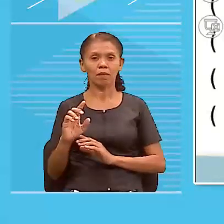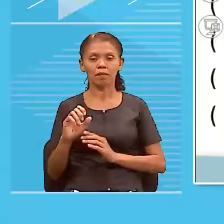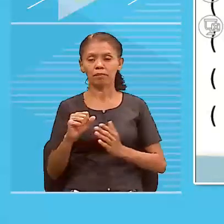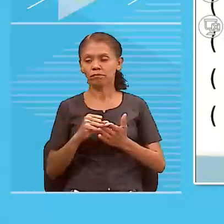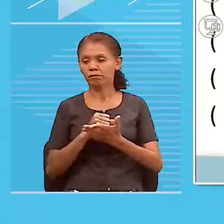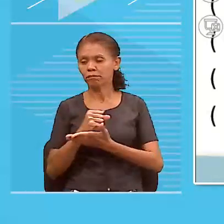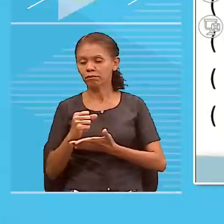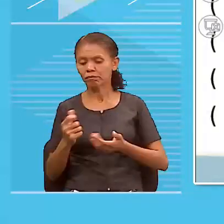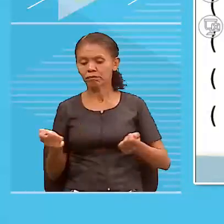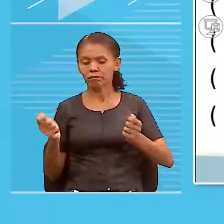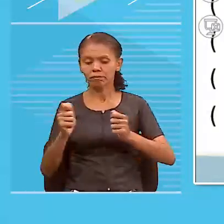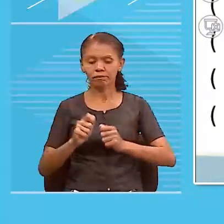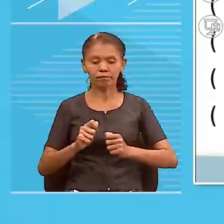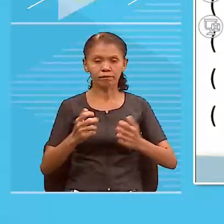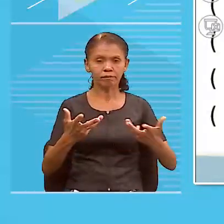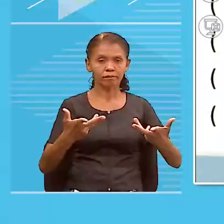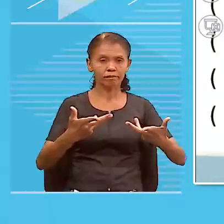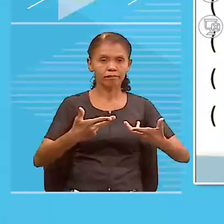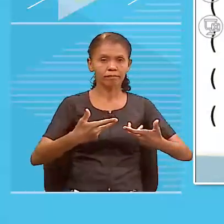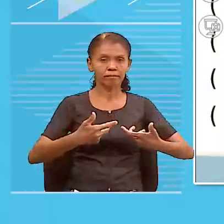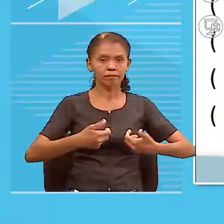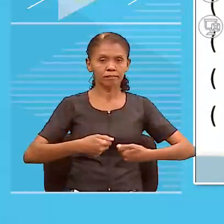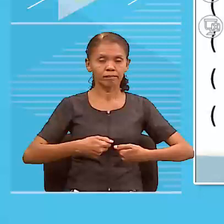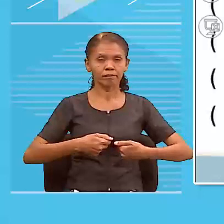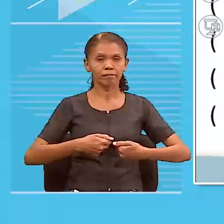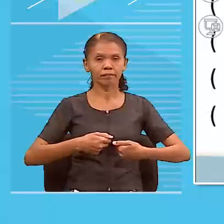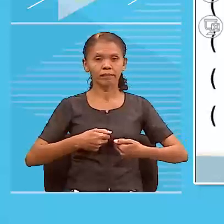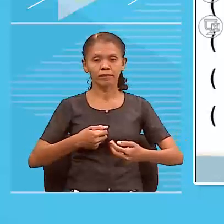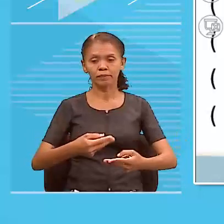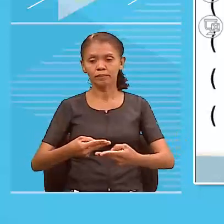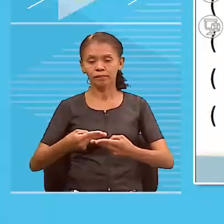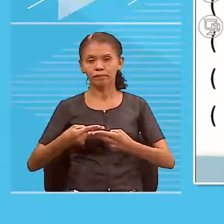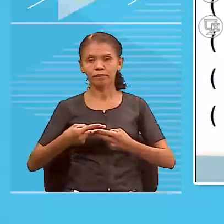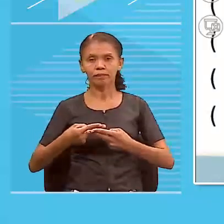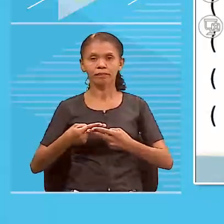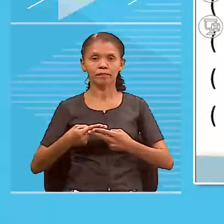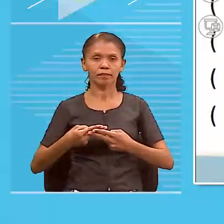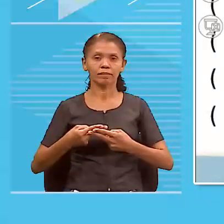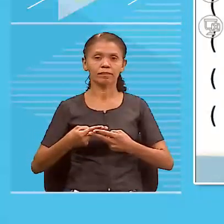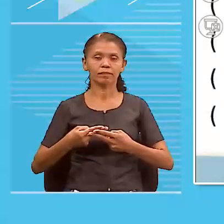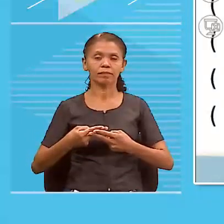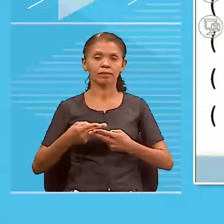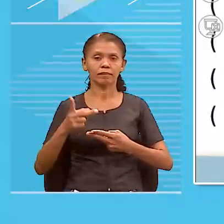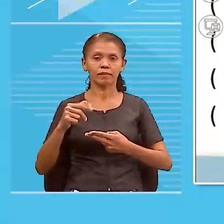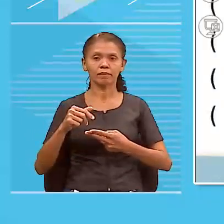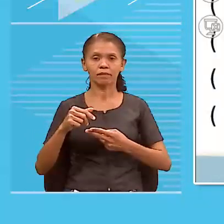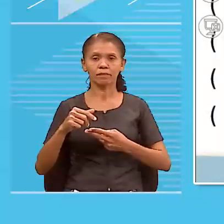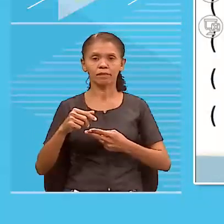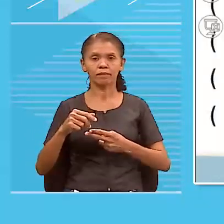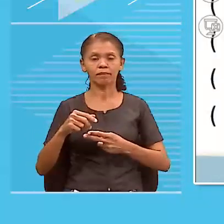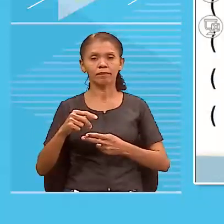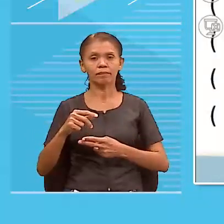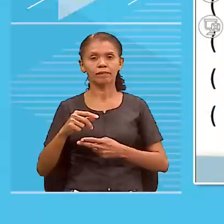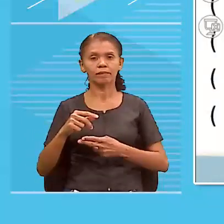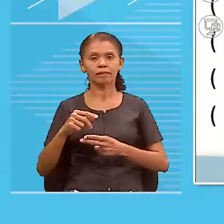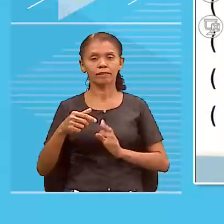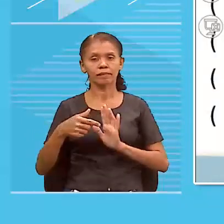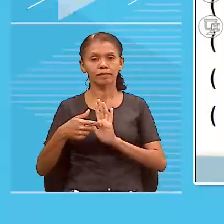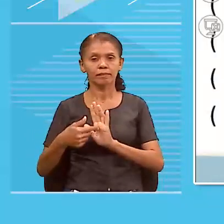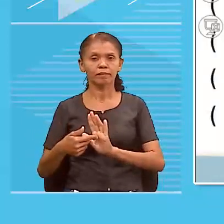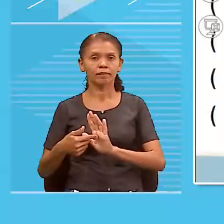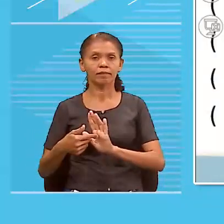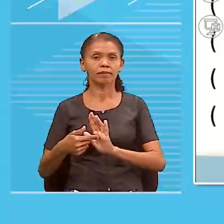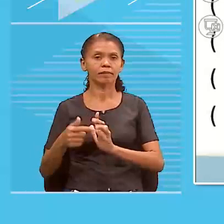mento de competência habilidade e o emprego dos distratores ele vai colocar lá uma